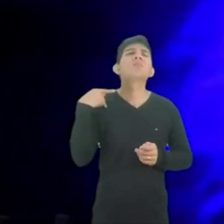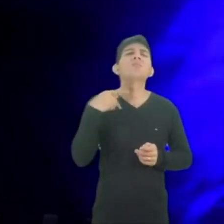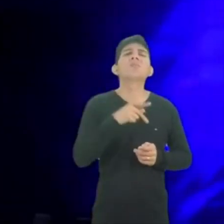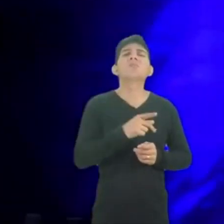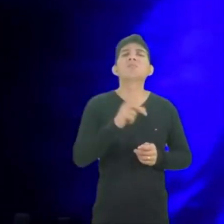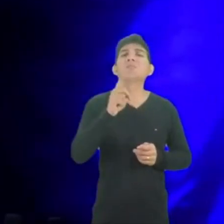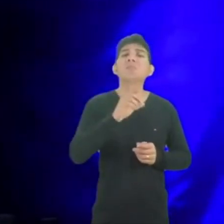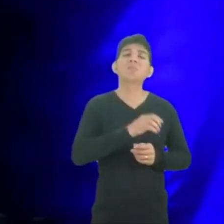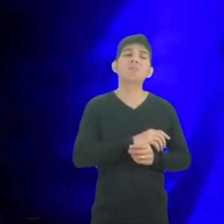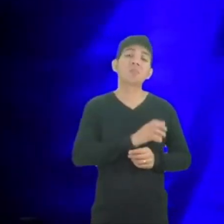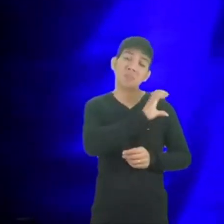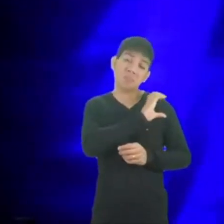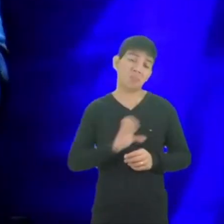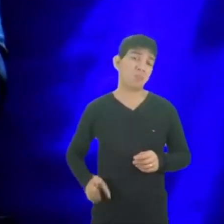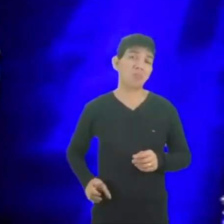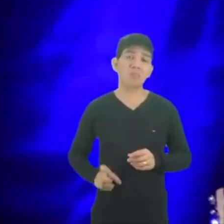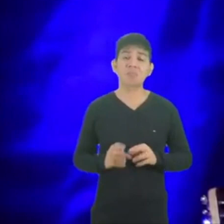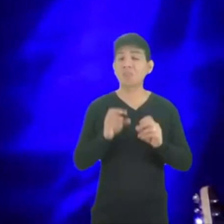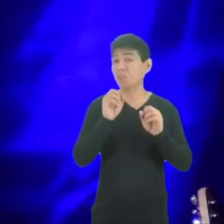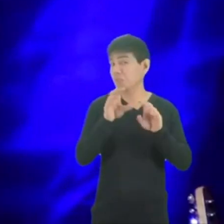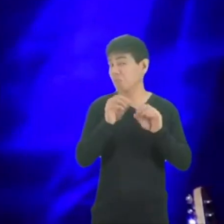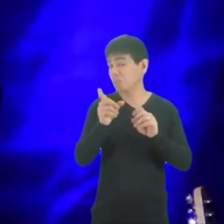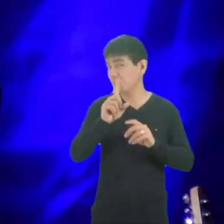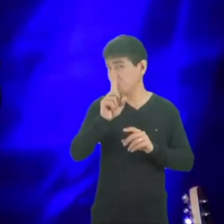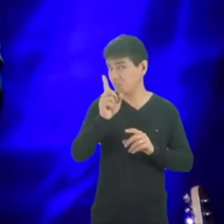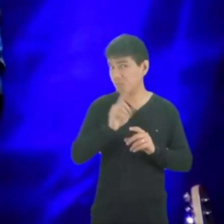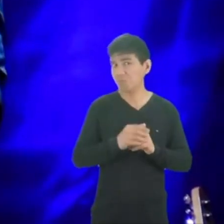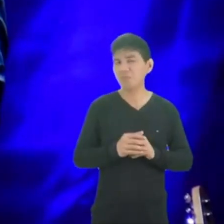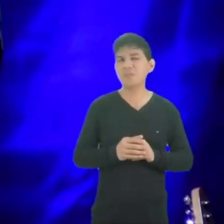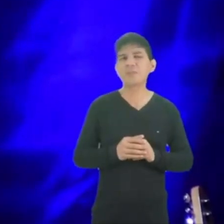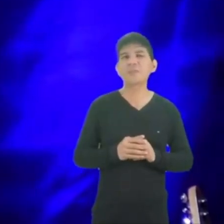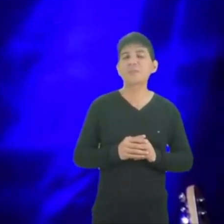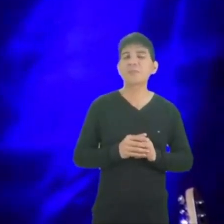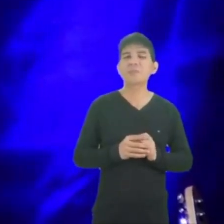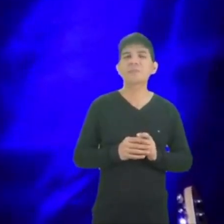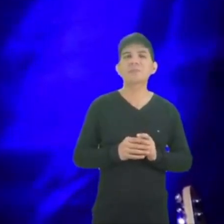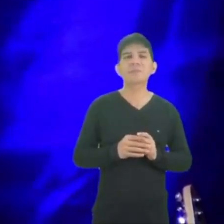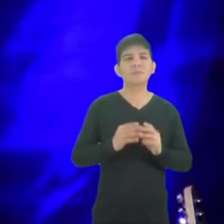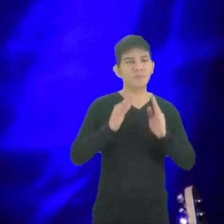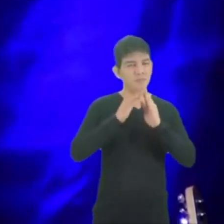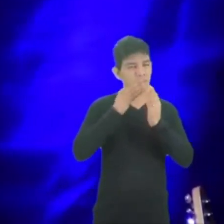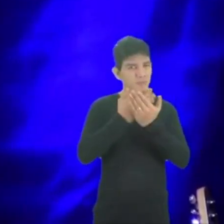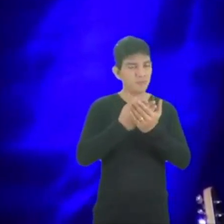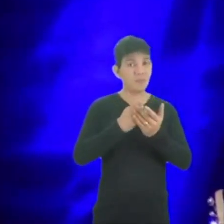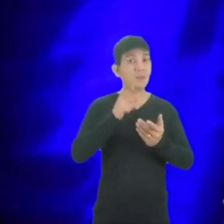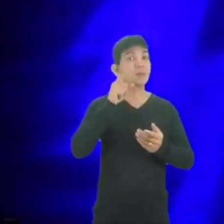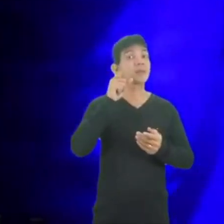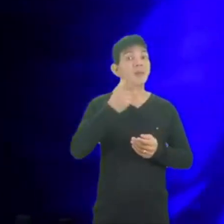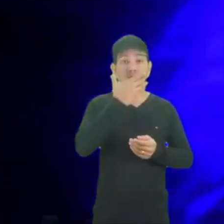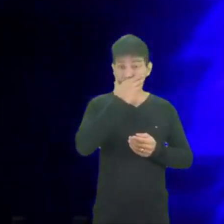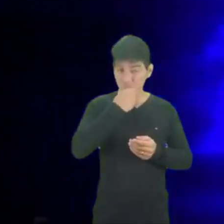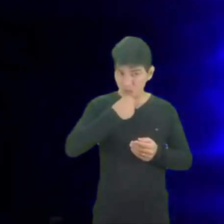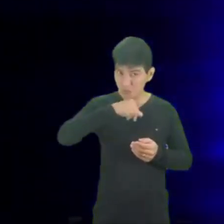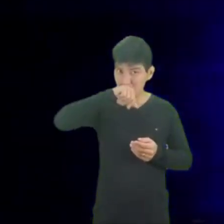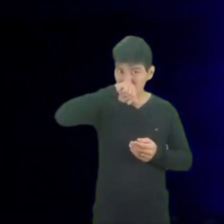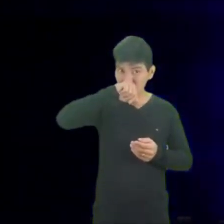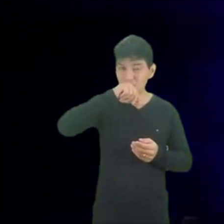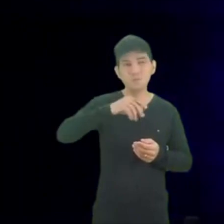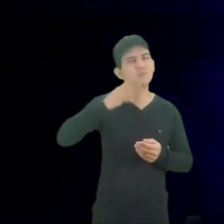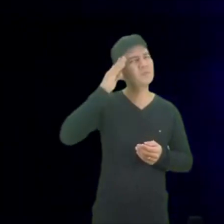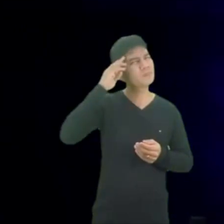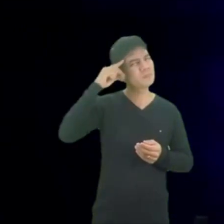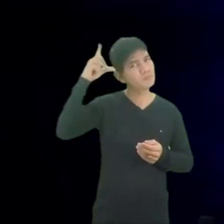ensinando valores para a sua criança lá na escola. É os pais. Ele nos faz lembrar